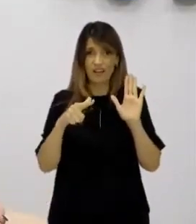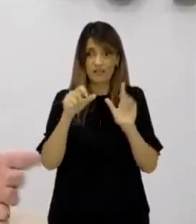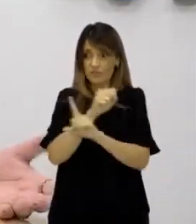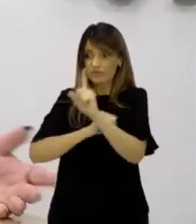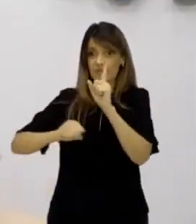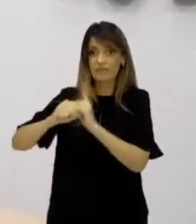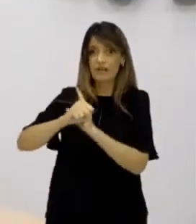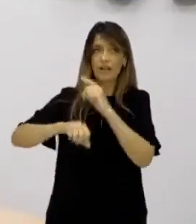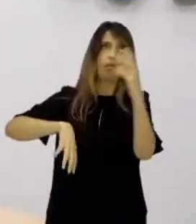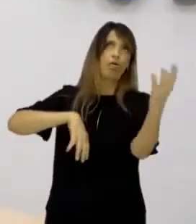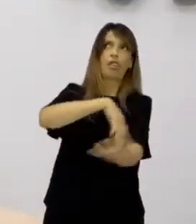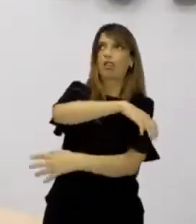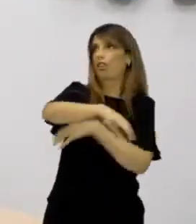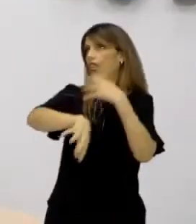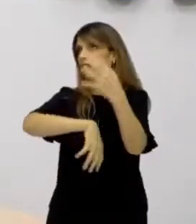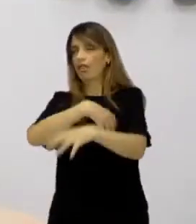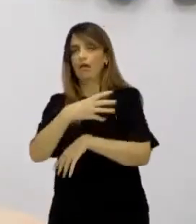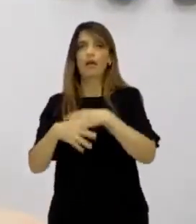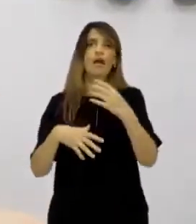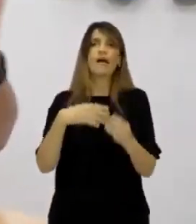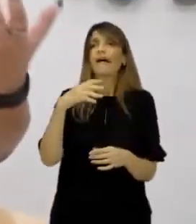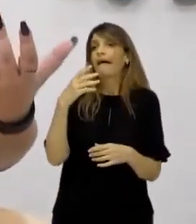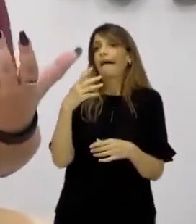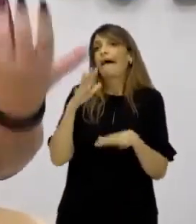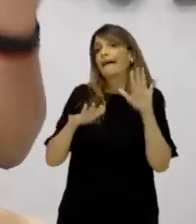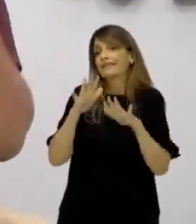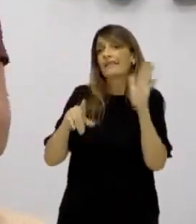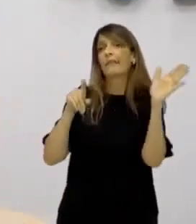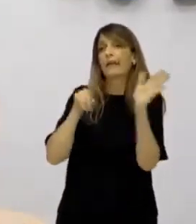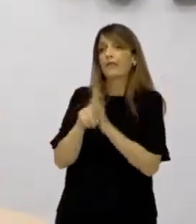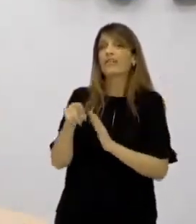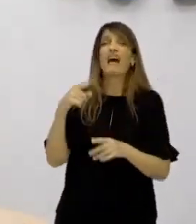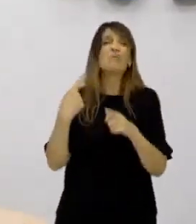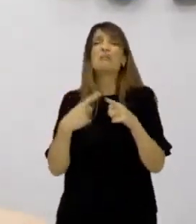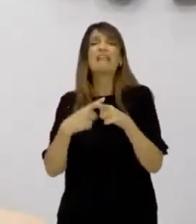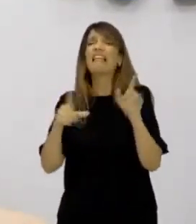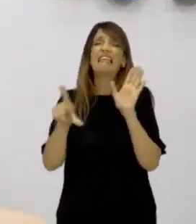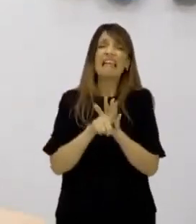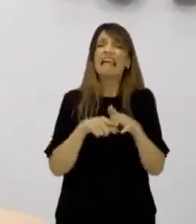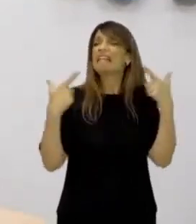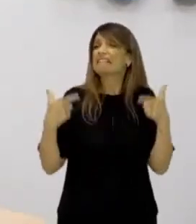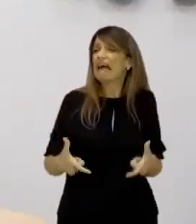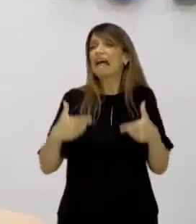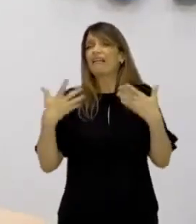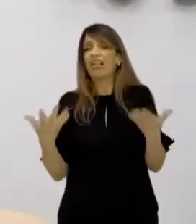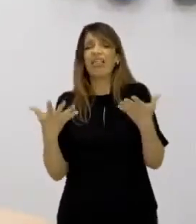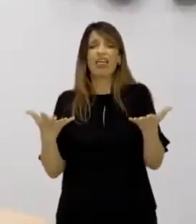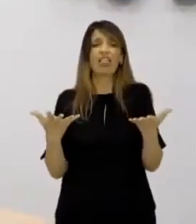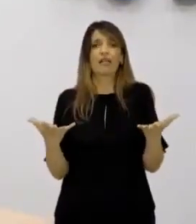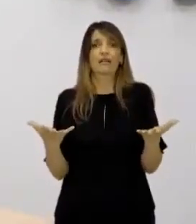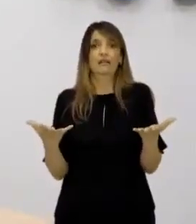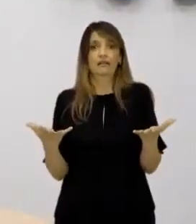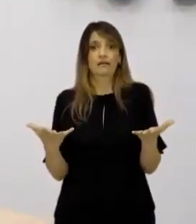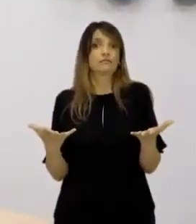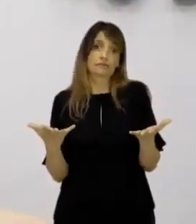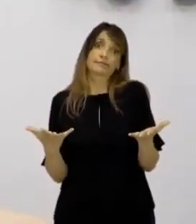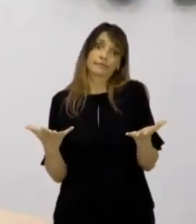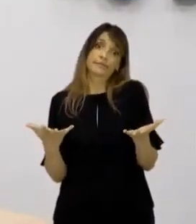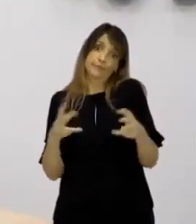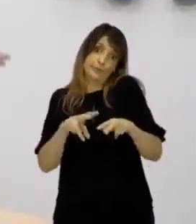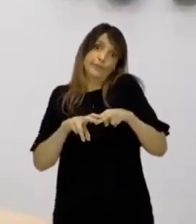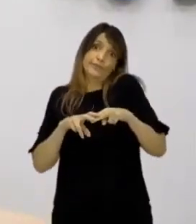Muita gente fala assim, por que existe lei que não sei o que, não sei das quantas? É por causa disso. Se todo mundo pudesse fazer o que quisesse de